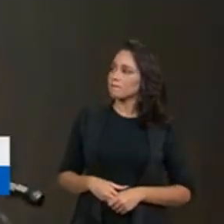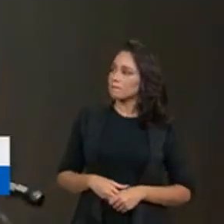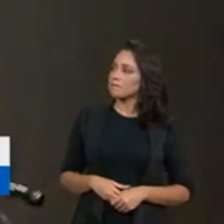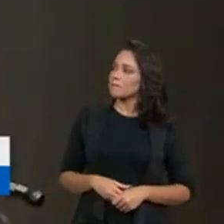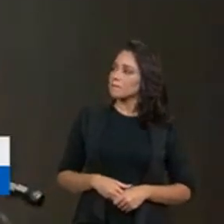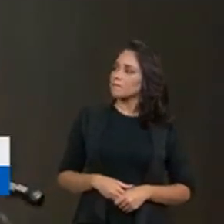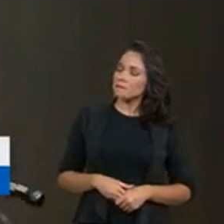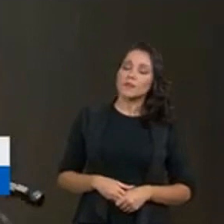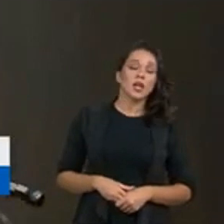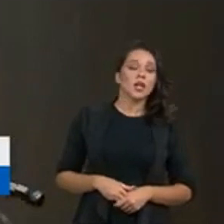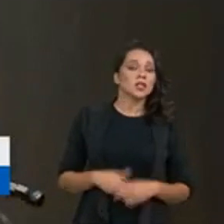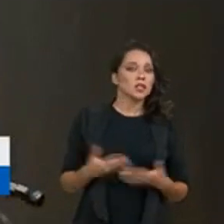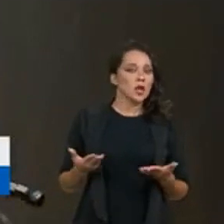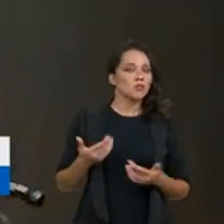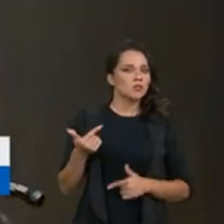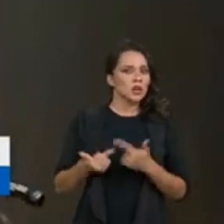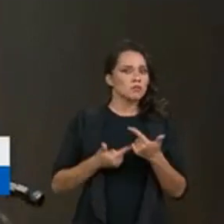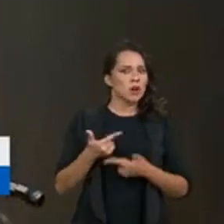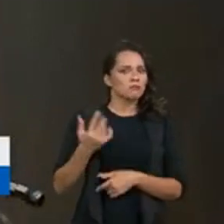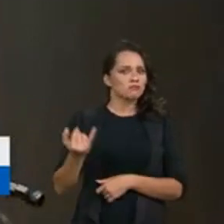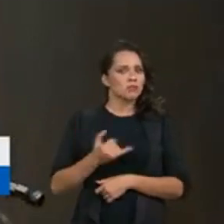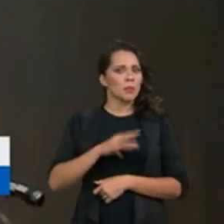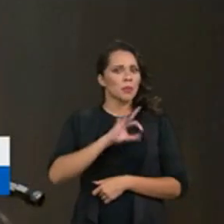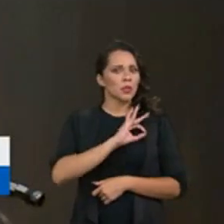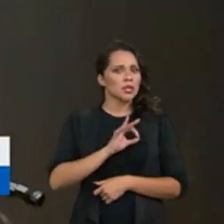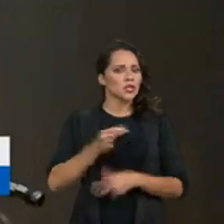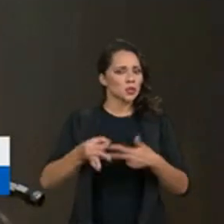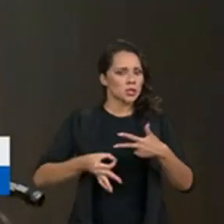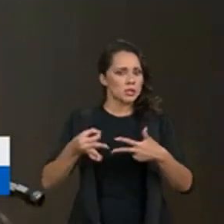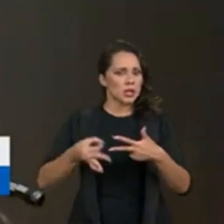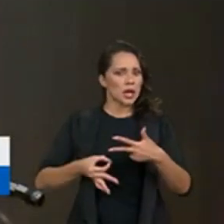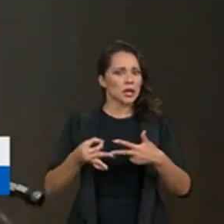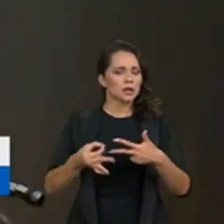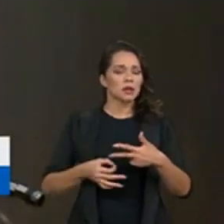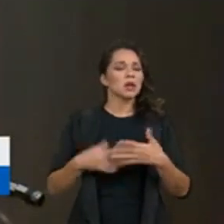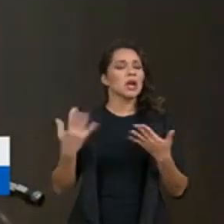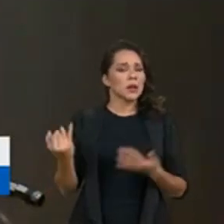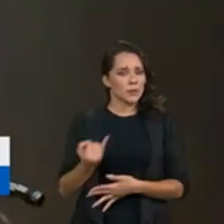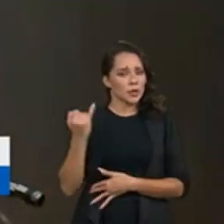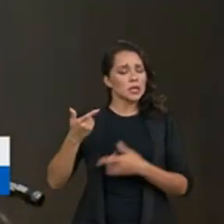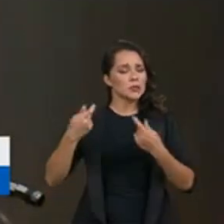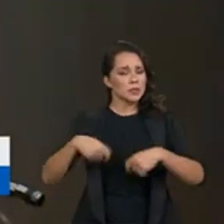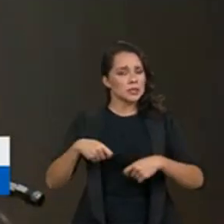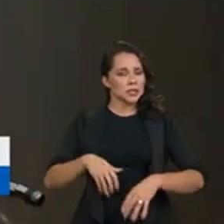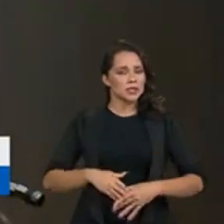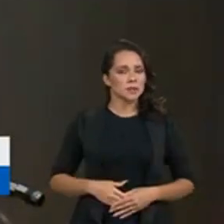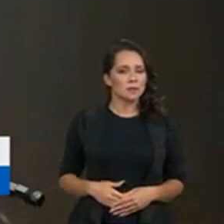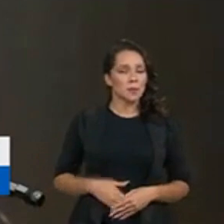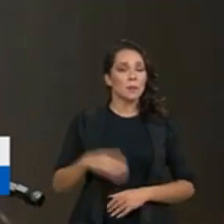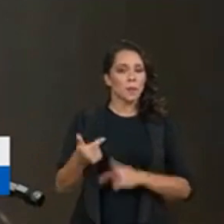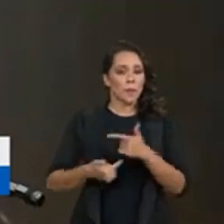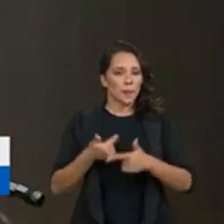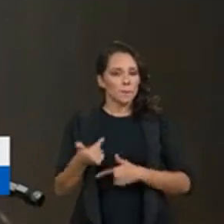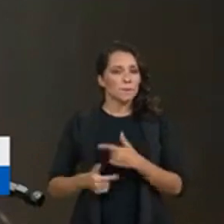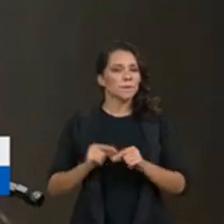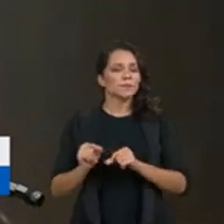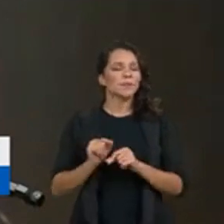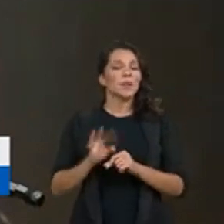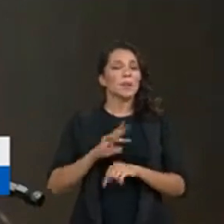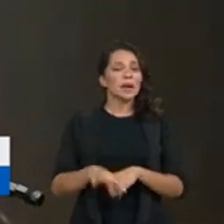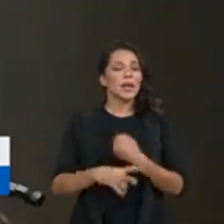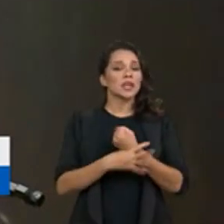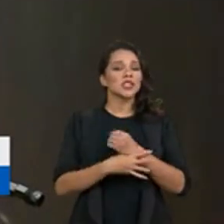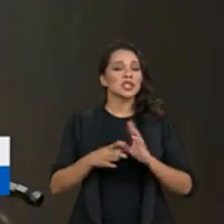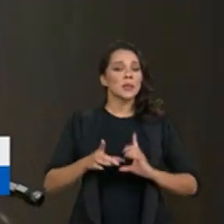maior operação realmente de polícia judiciária, uma operação necessária, uma operação para